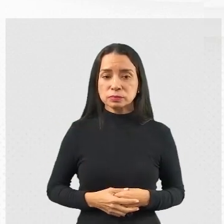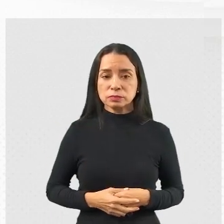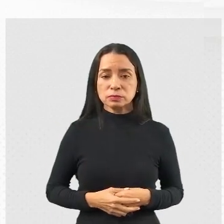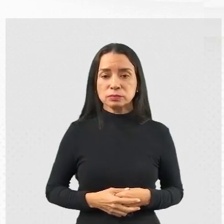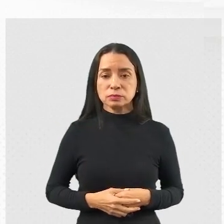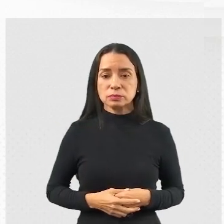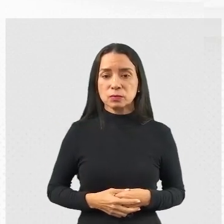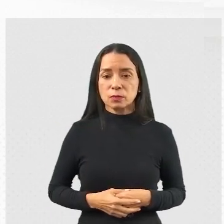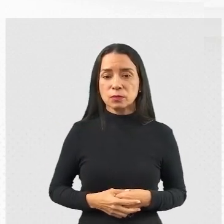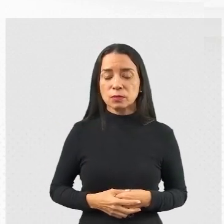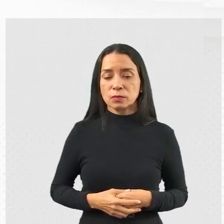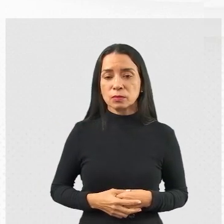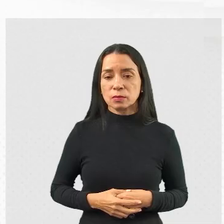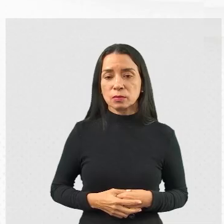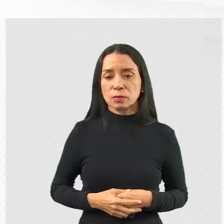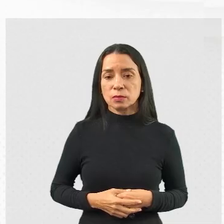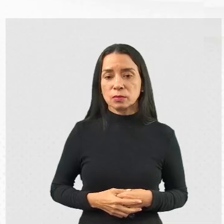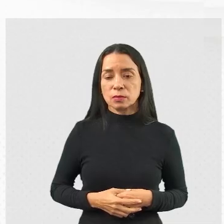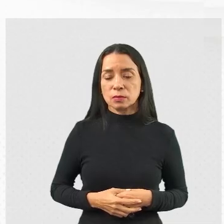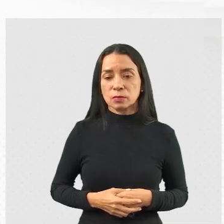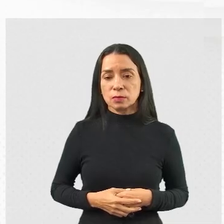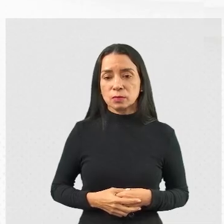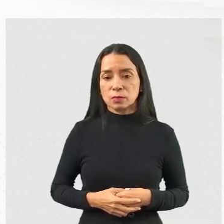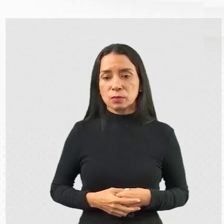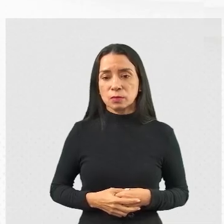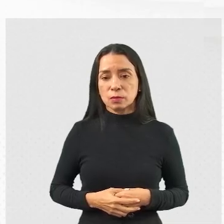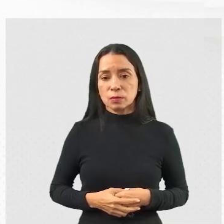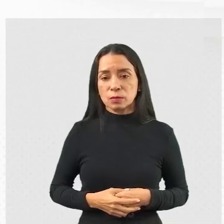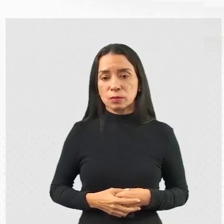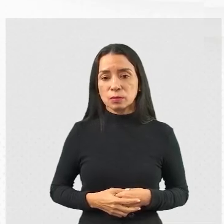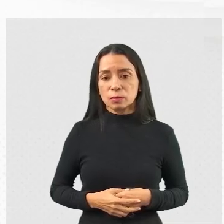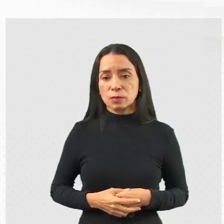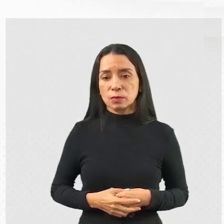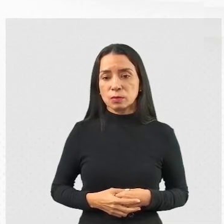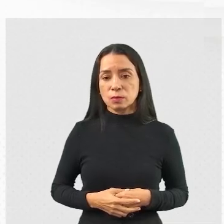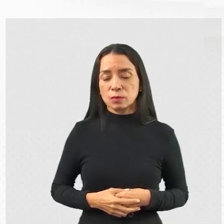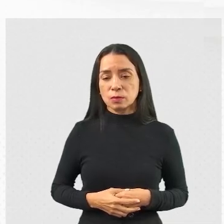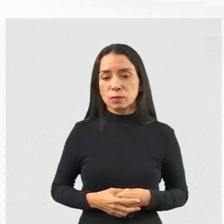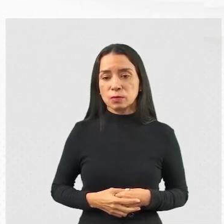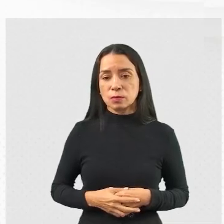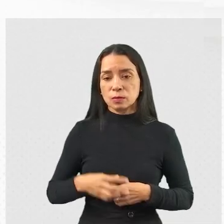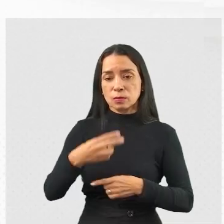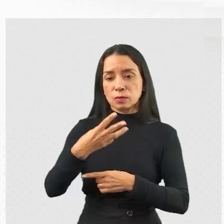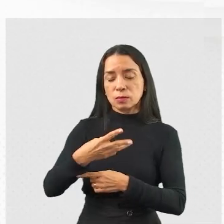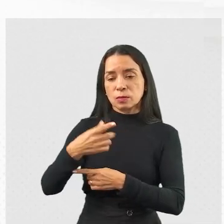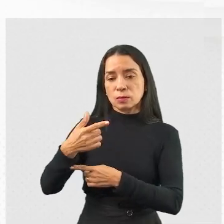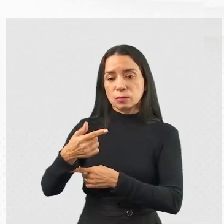exemplos. 37%. 37, né, sobre